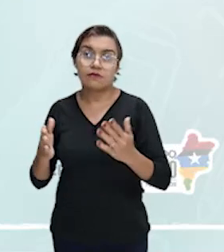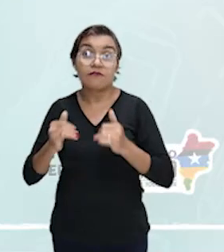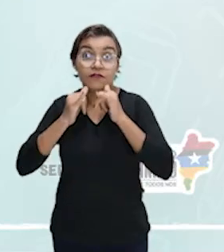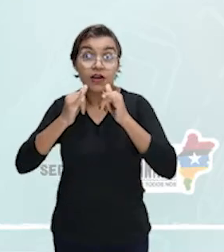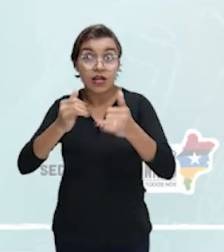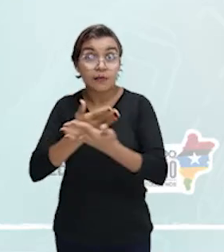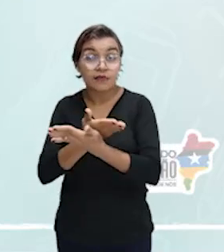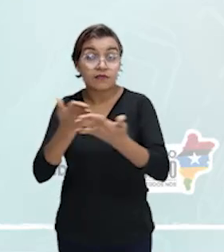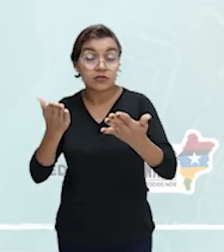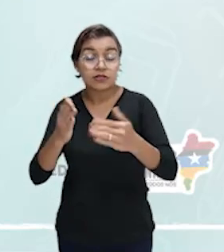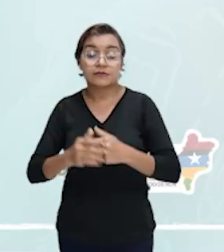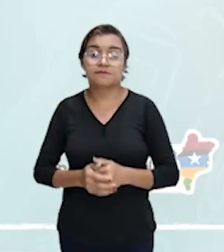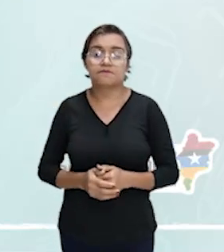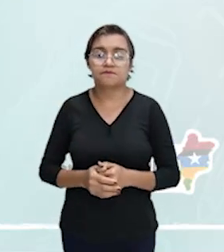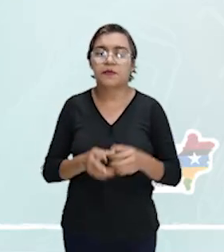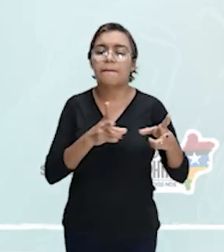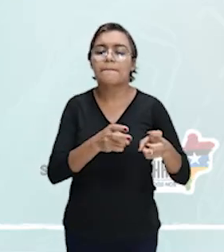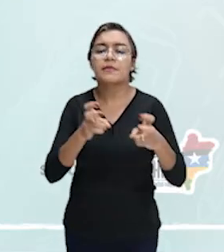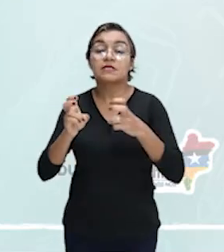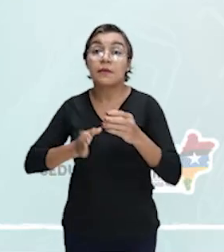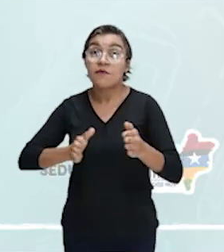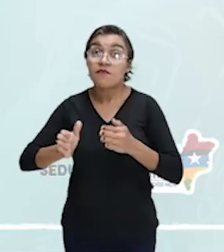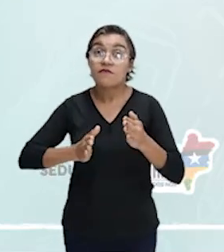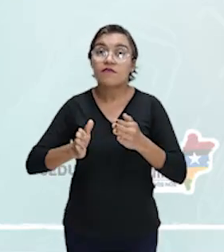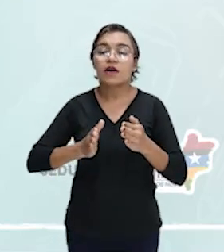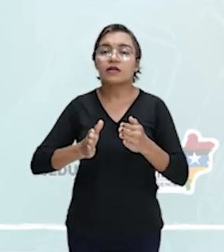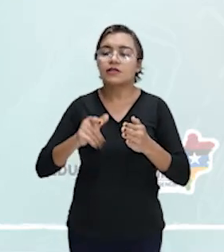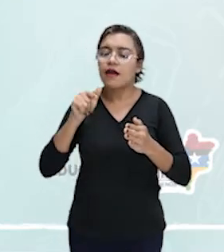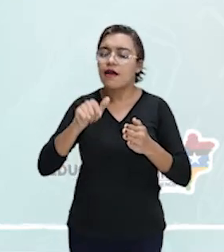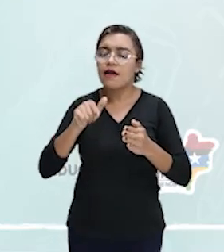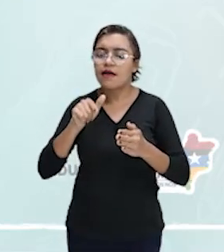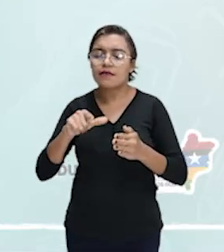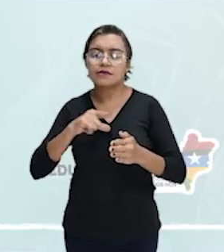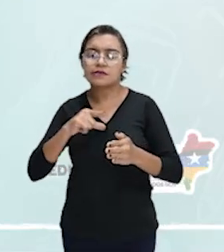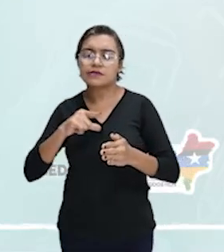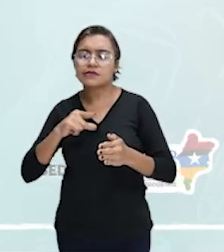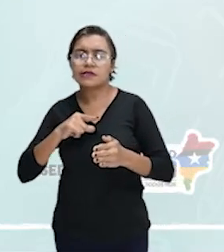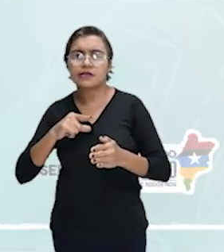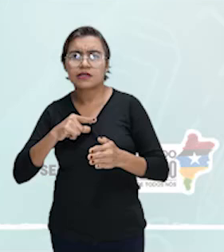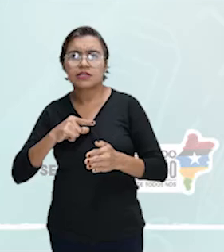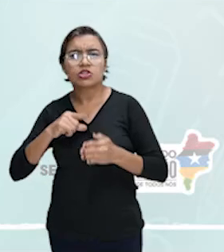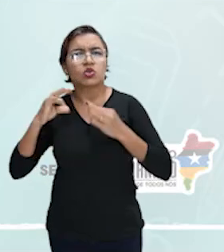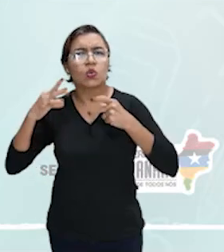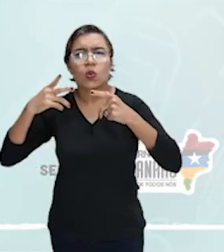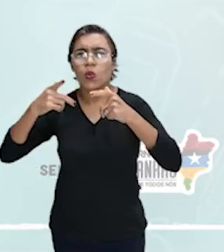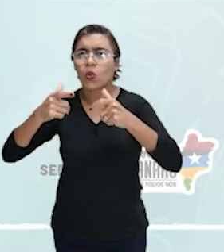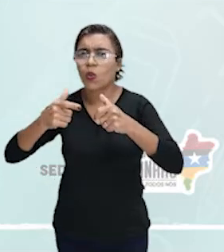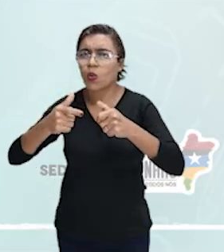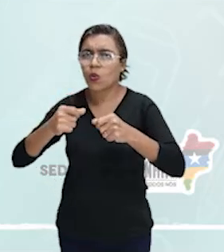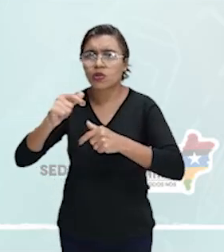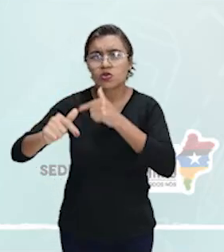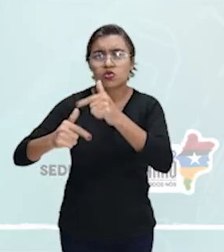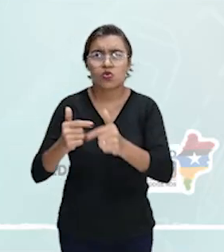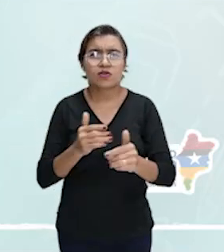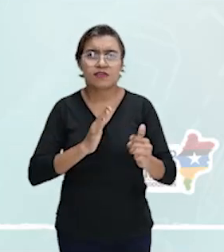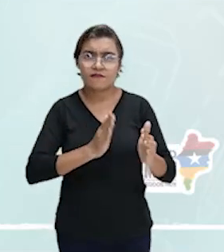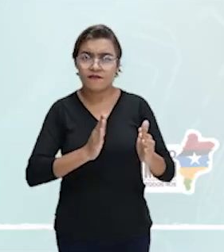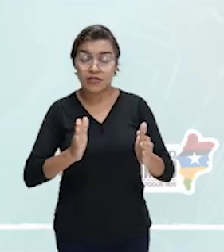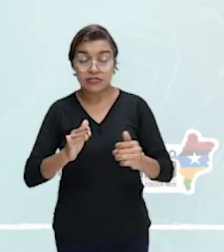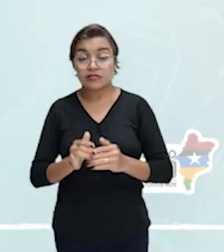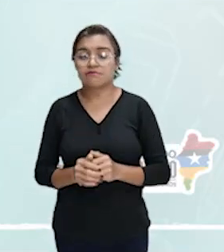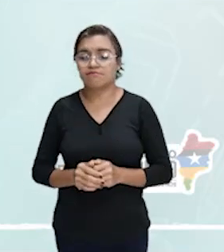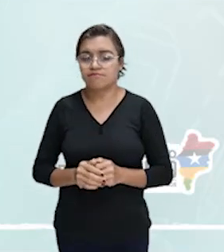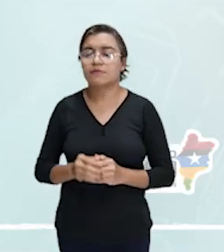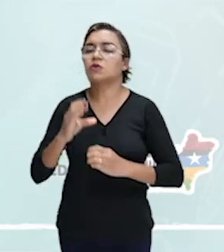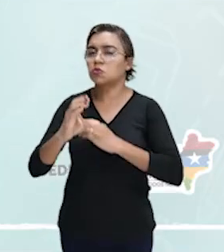há pouco. Percebam que essas fases, elas vão se encontrar em praticamente todas as fases desses ciclos aqui que